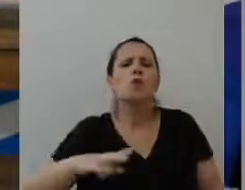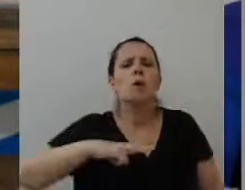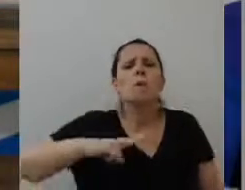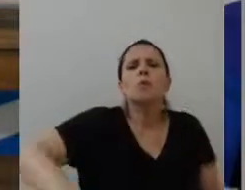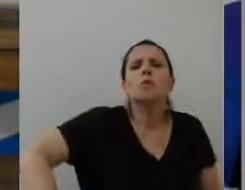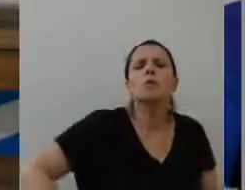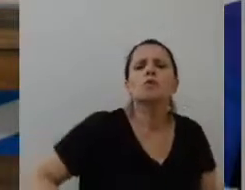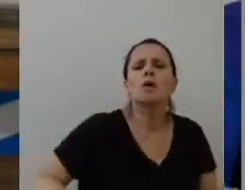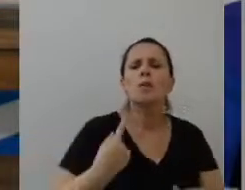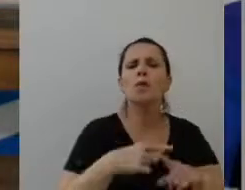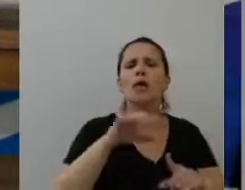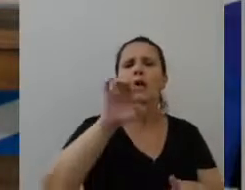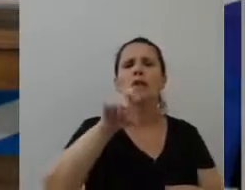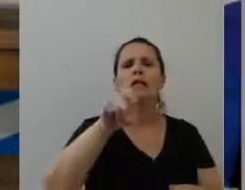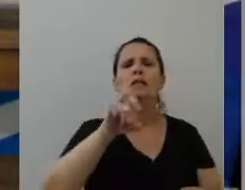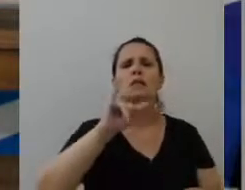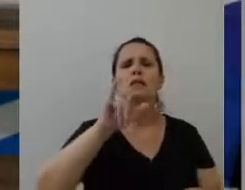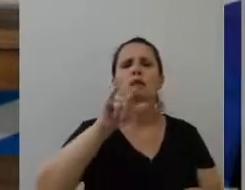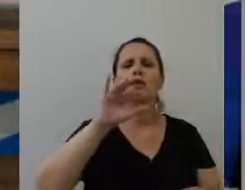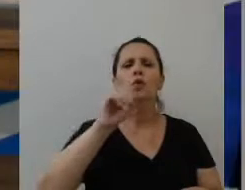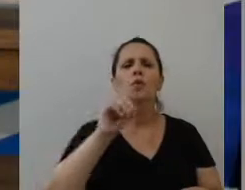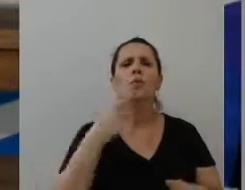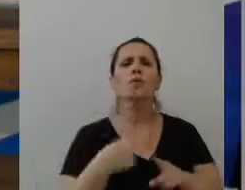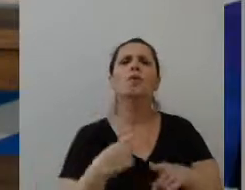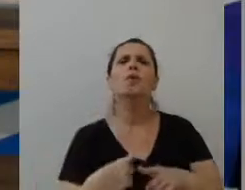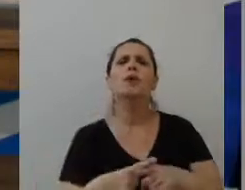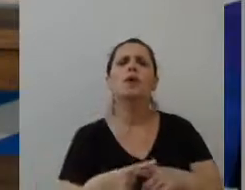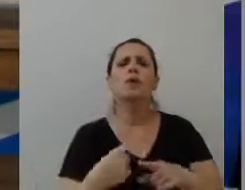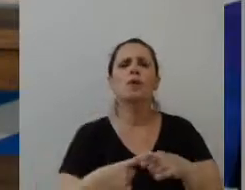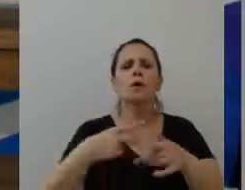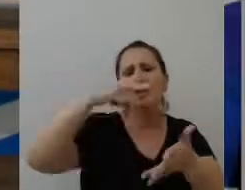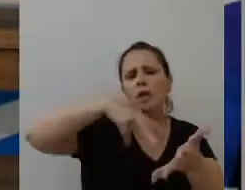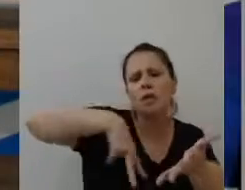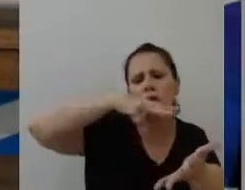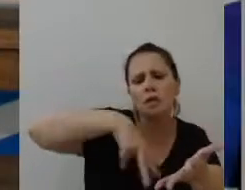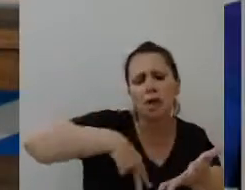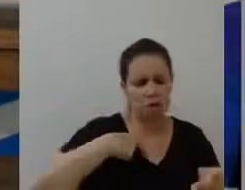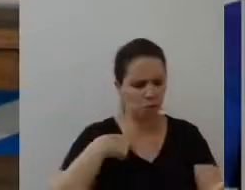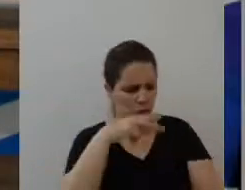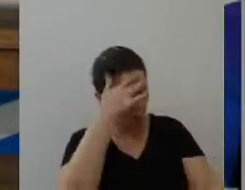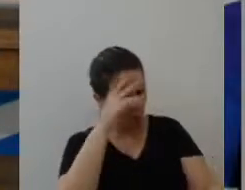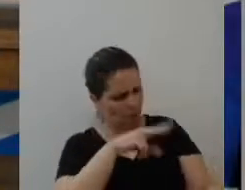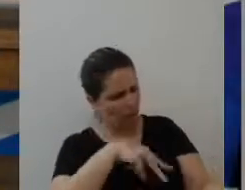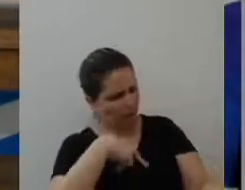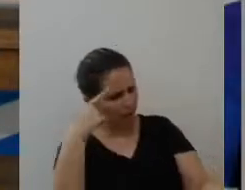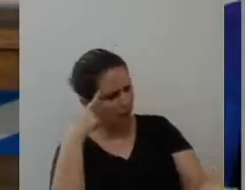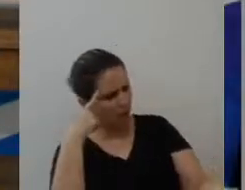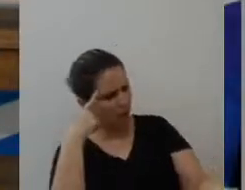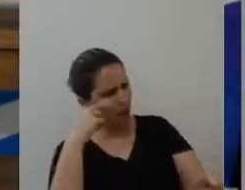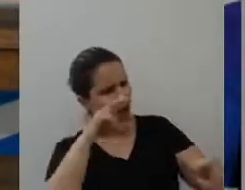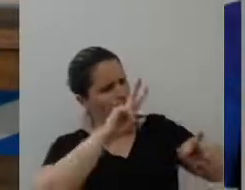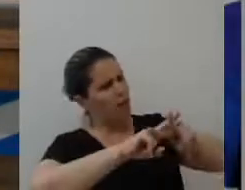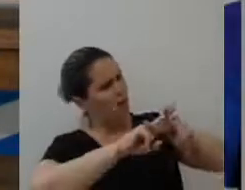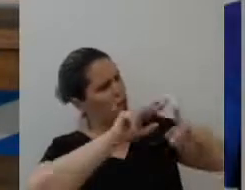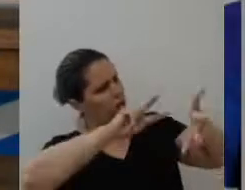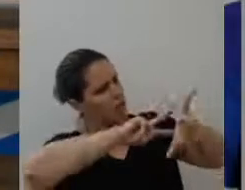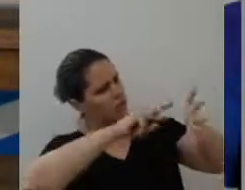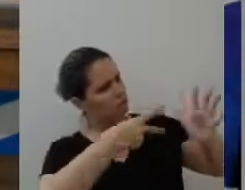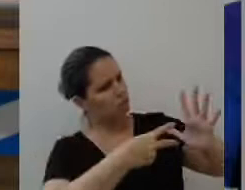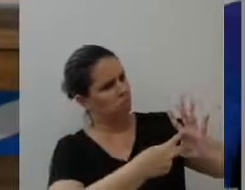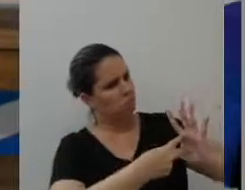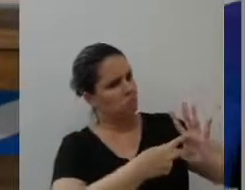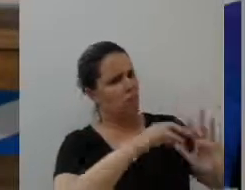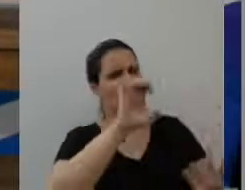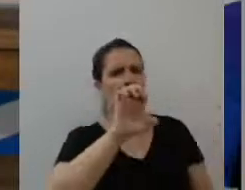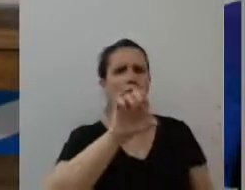Ele coloca exílio justamente para nós, leitores, ficarmos com pena dele, achar que ele está preso, né? Então tem toda uma carga aí de